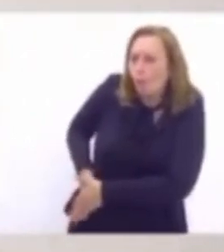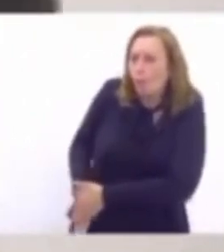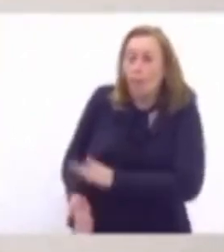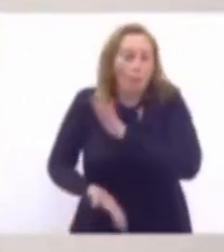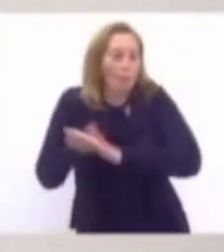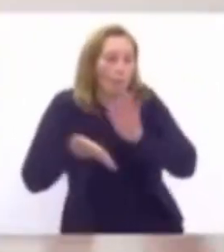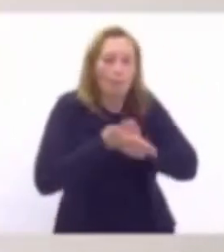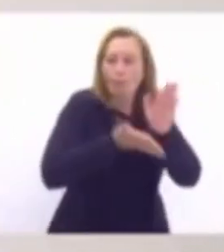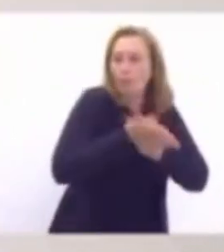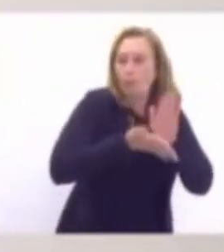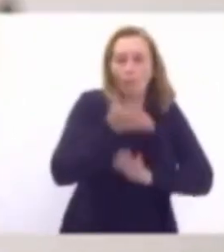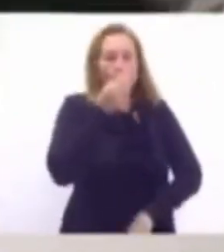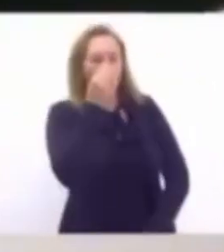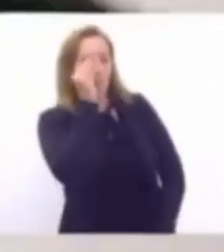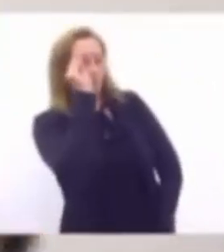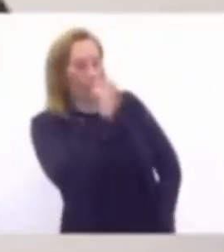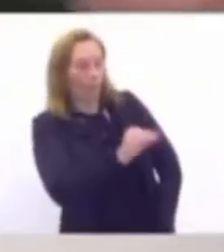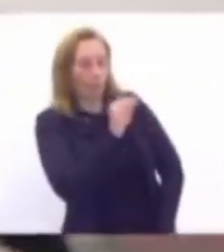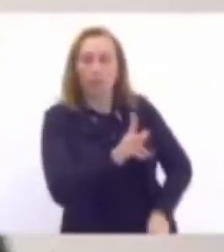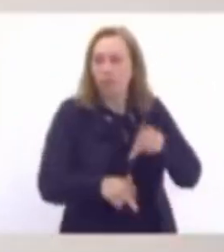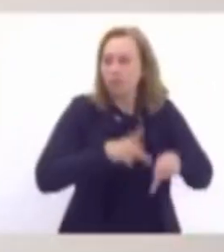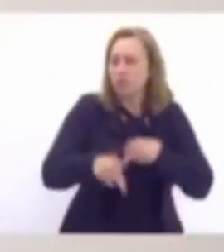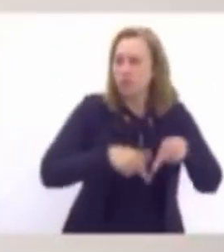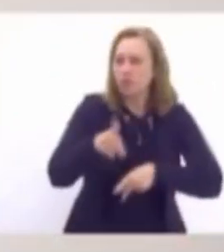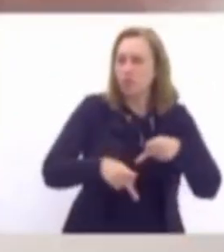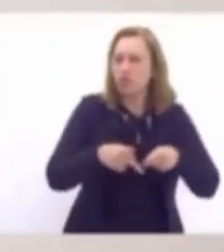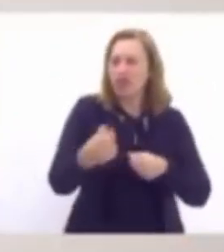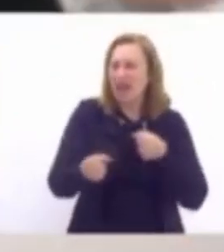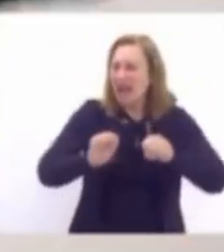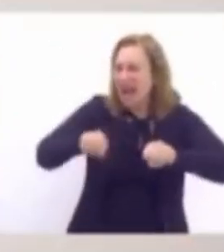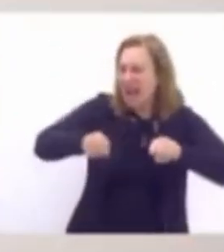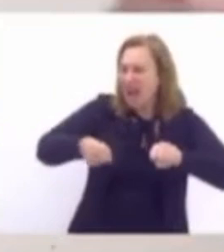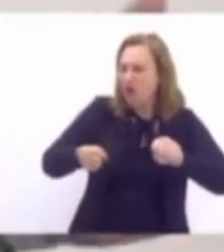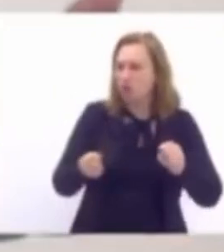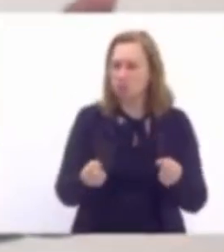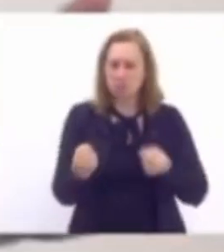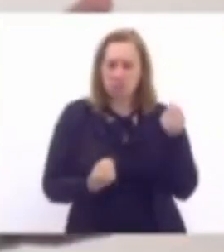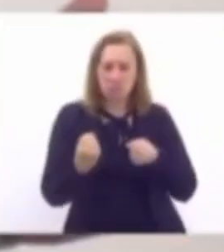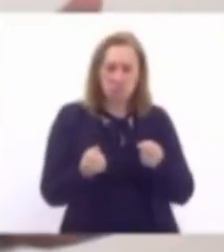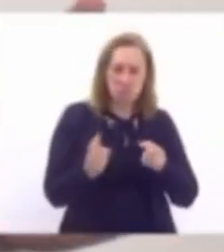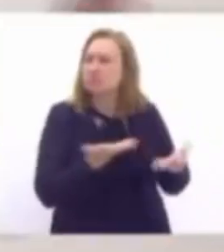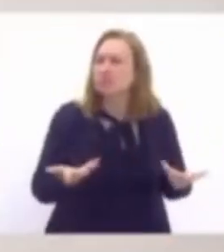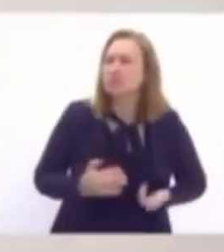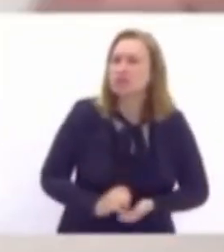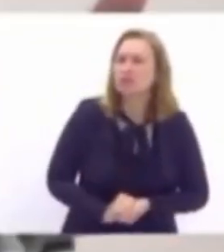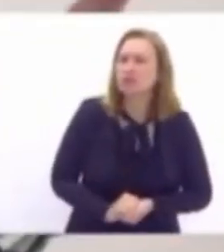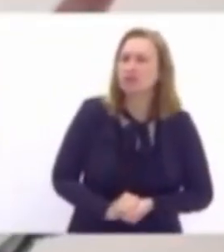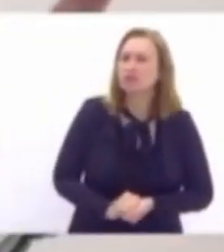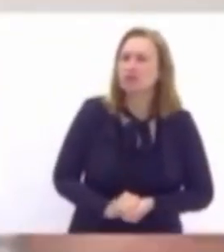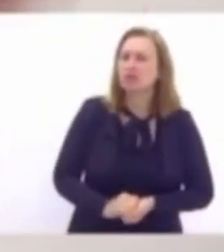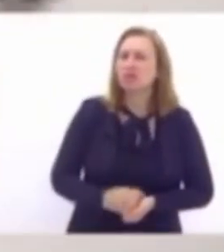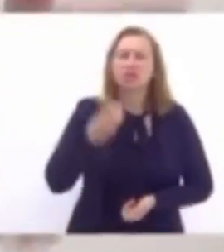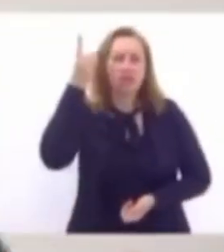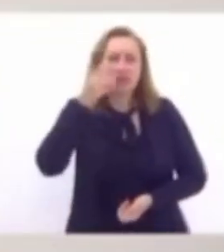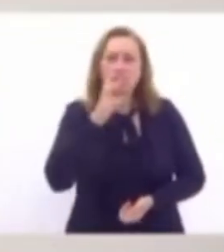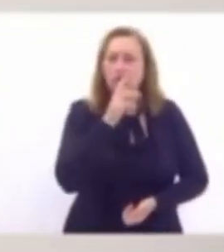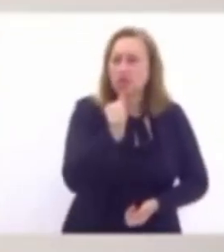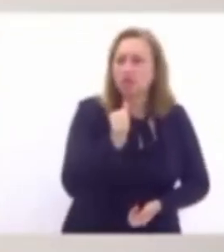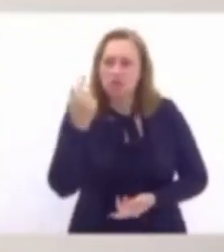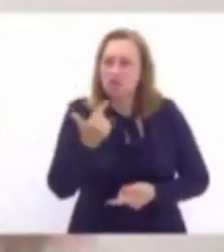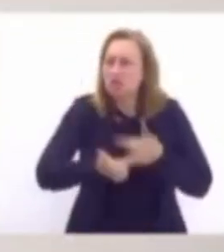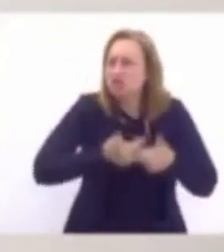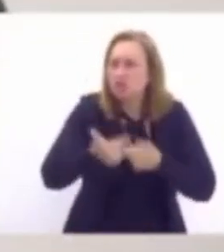viaja, dane-se o povo. E o povo sem o carro, sem sua moto. Diversas motos com baú, deputado Rodrigo Amorim. Com baú. Você vê que é